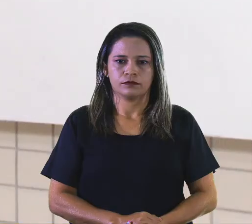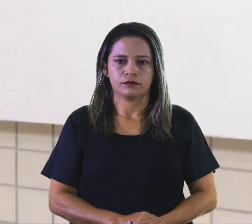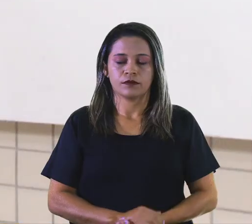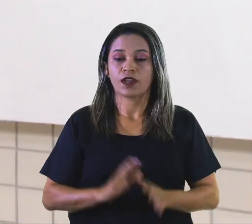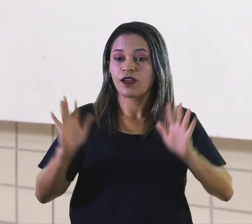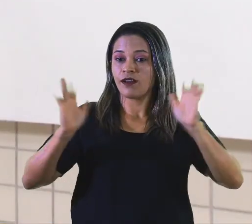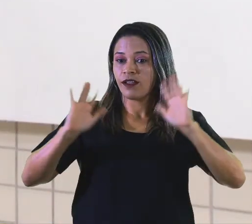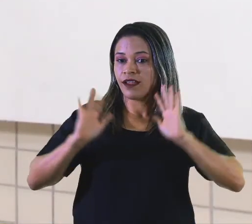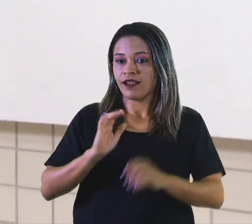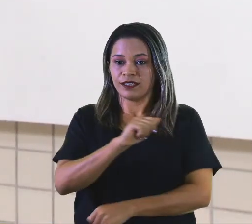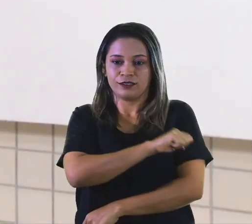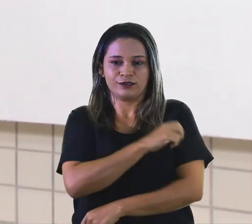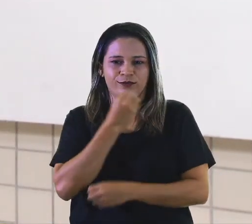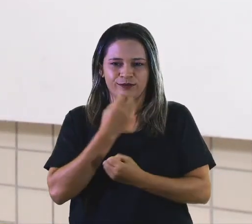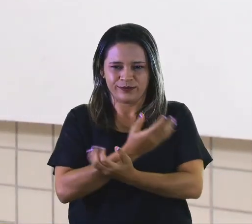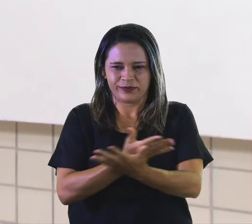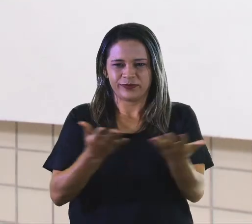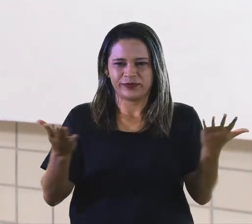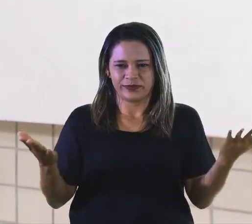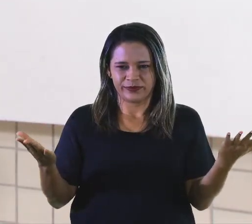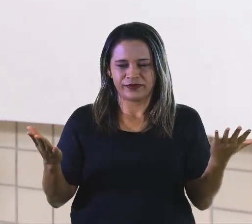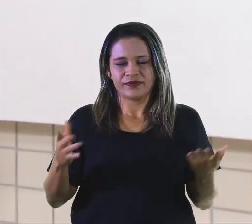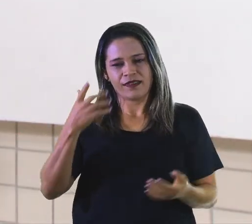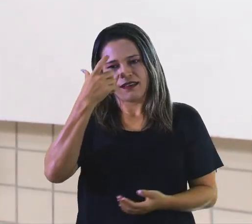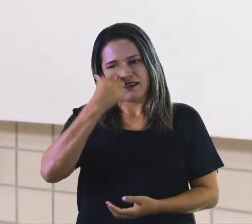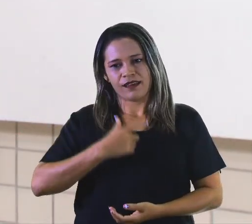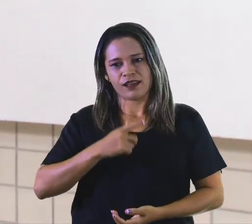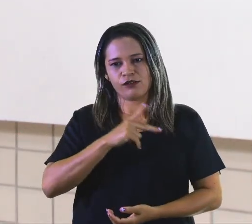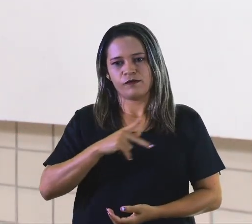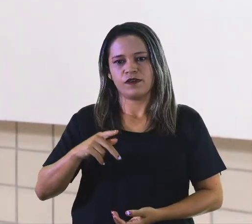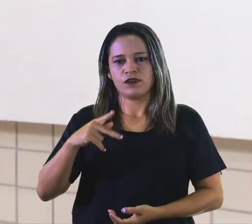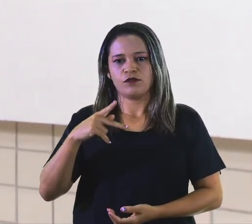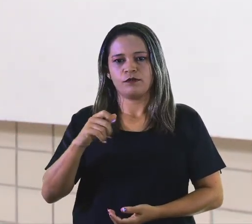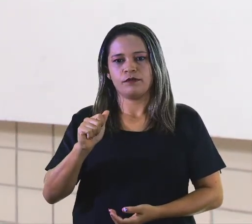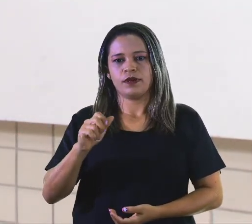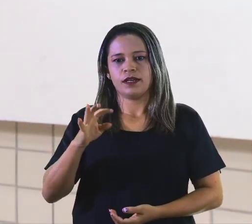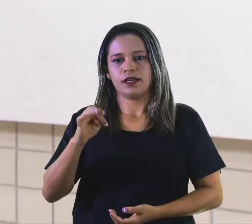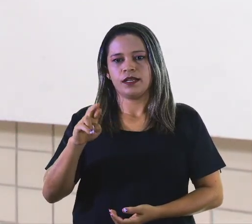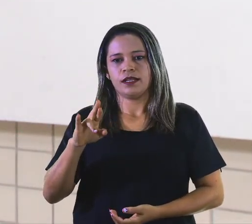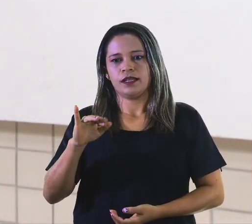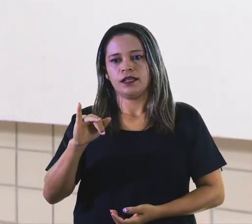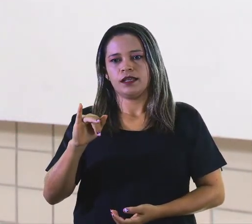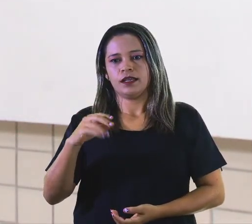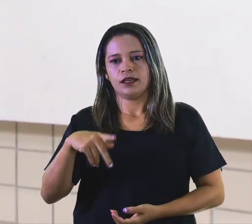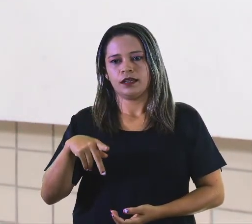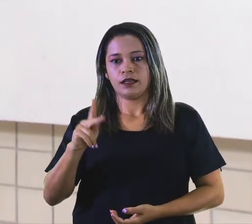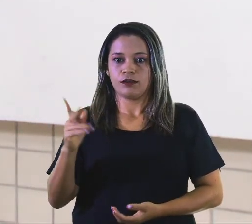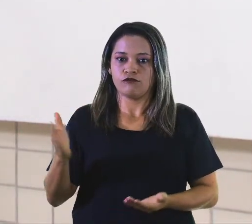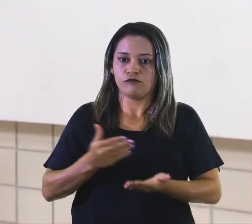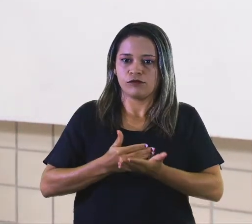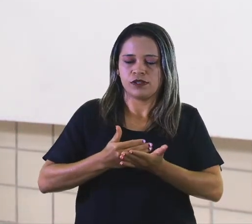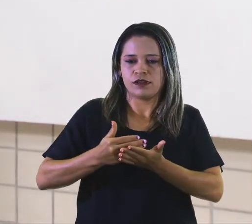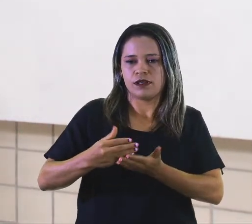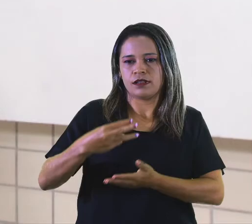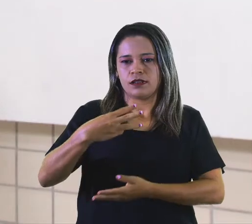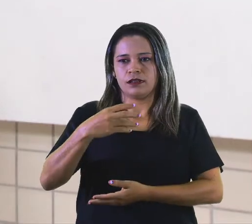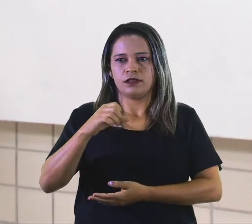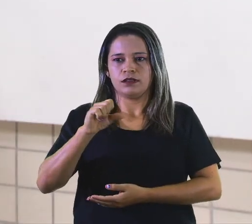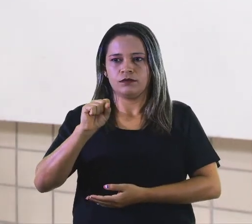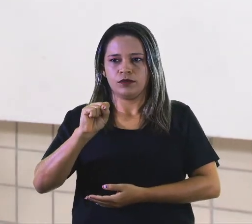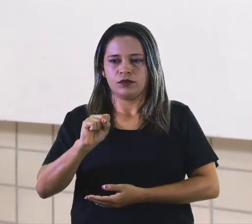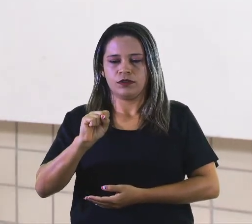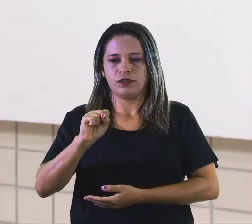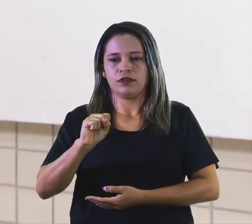Olá, alunos, tudo bem com vocês? Aqui é o professor Patrick e nós vamos começar a nossa 38ª aula